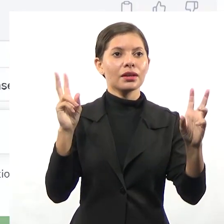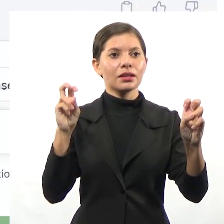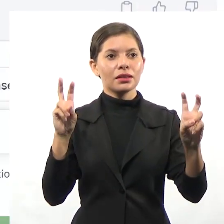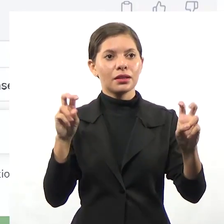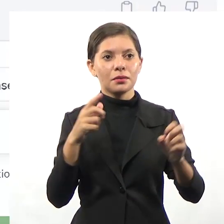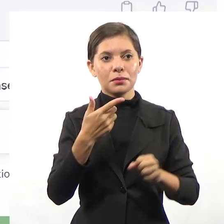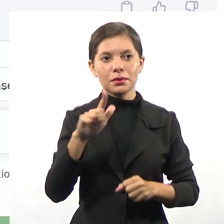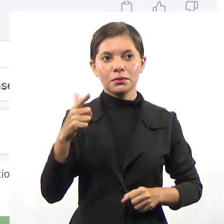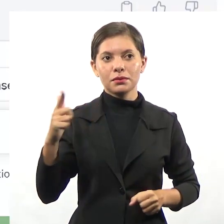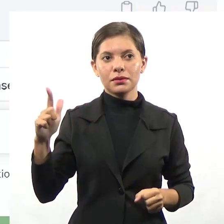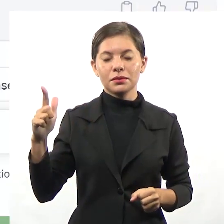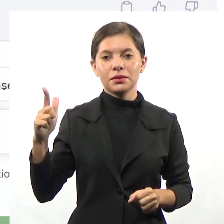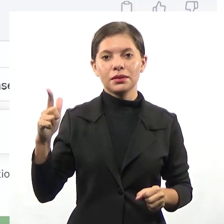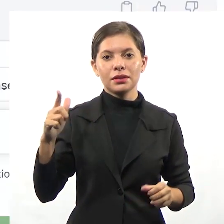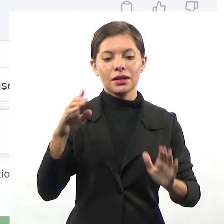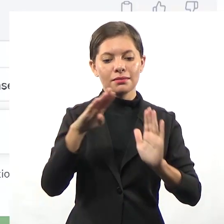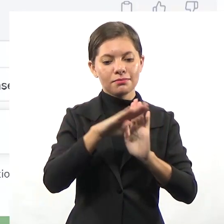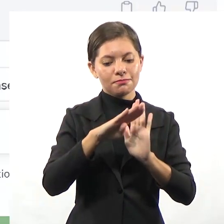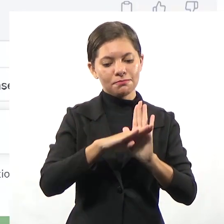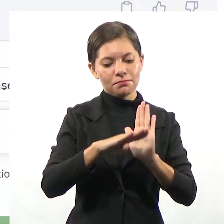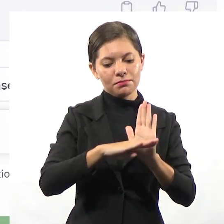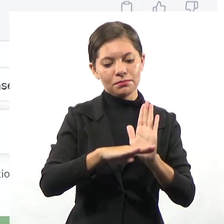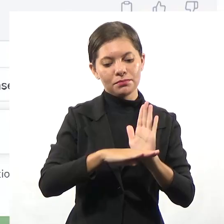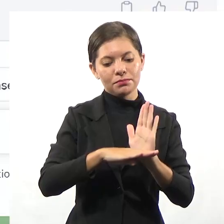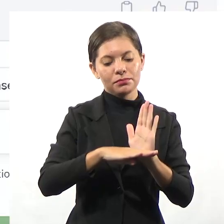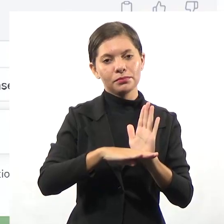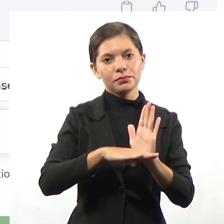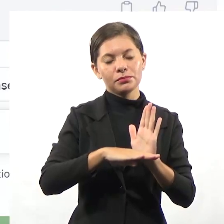tua monografia, liste